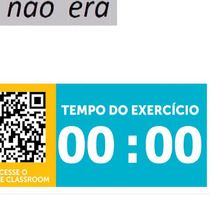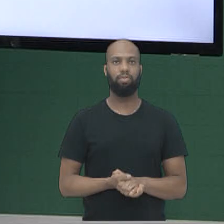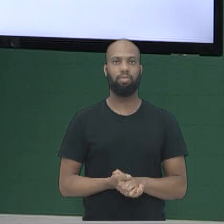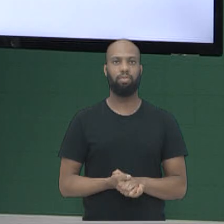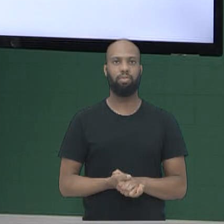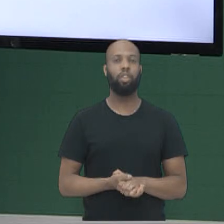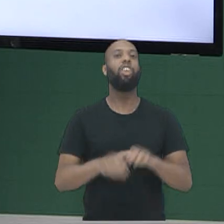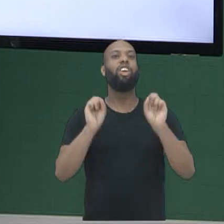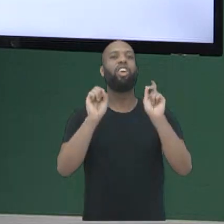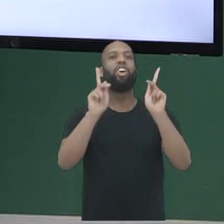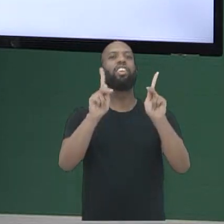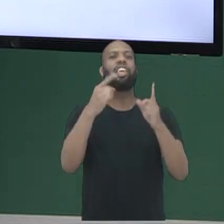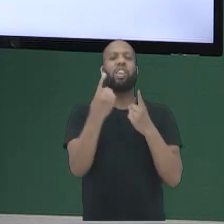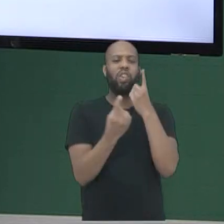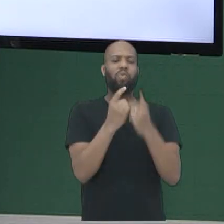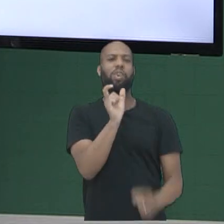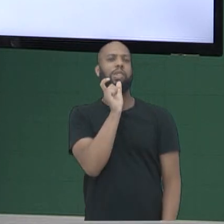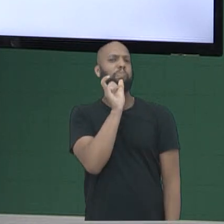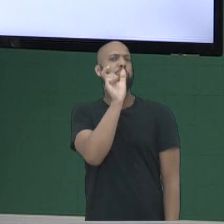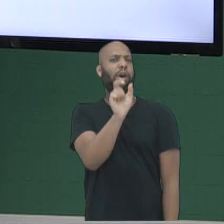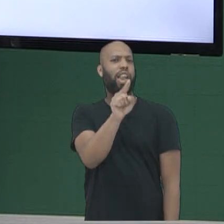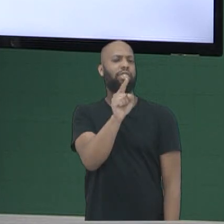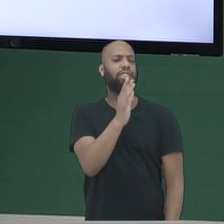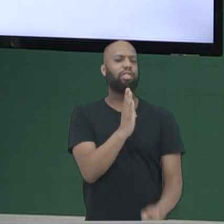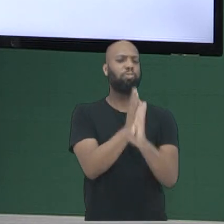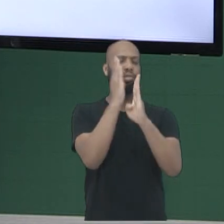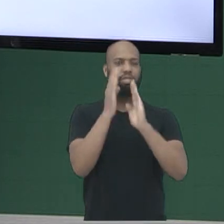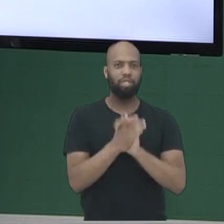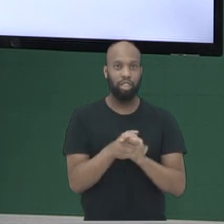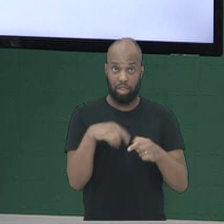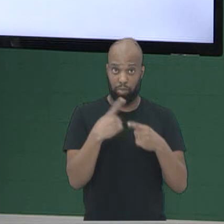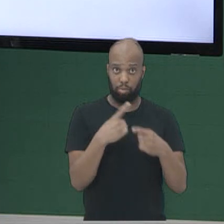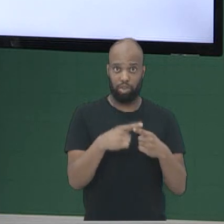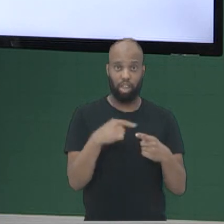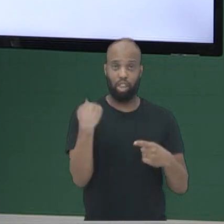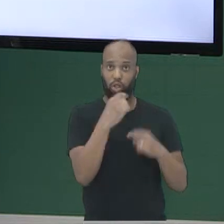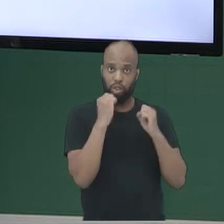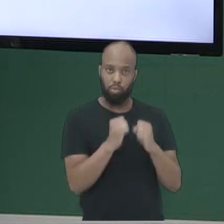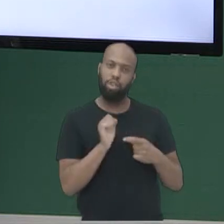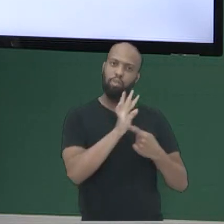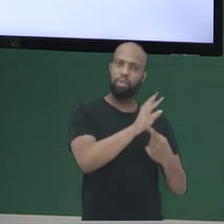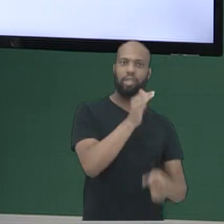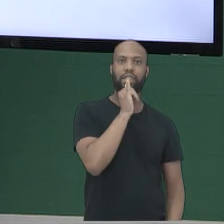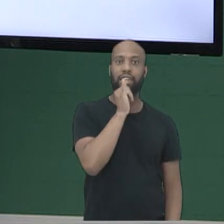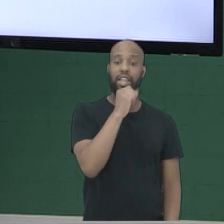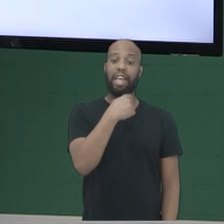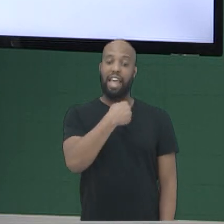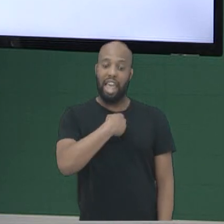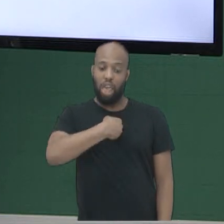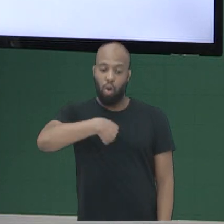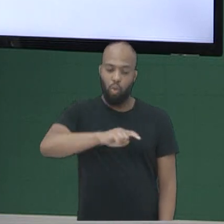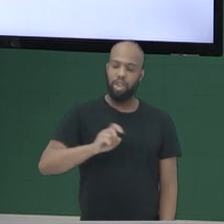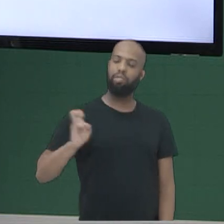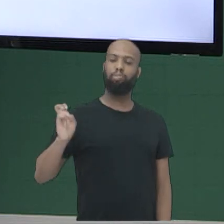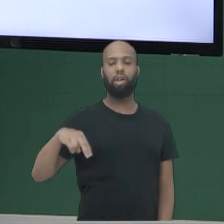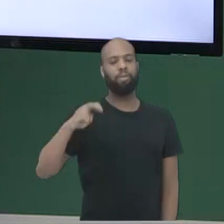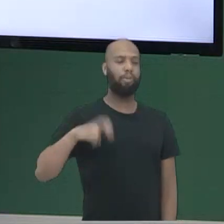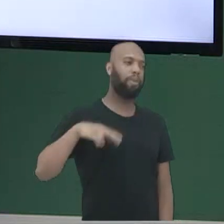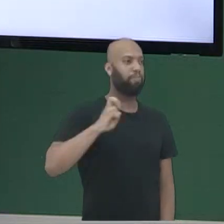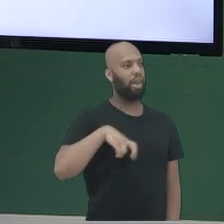ler o parágrafo e você vai destacar algumas palavrinhas que você observa que marcam o conflito, tá